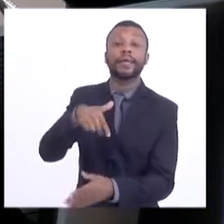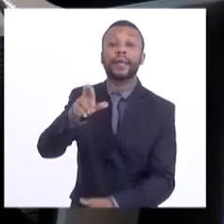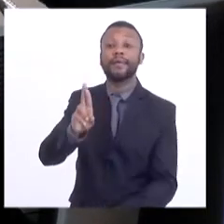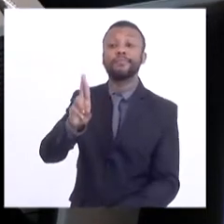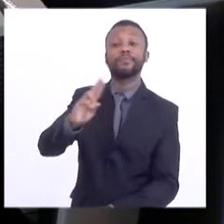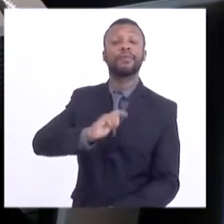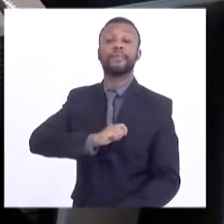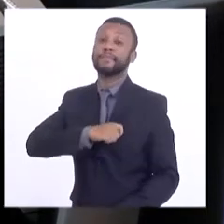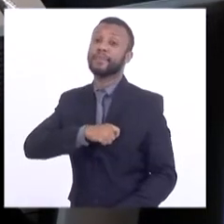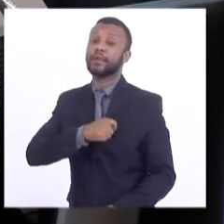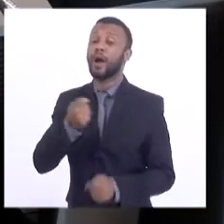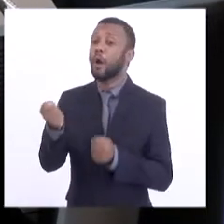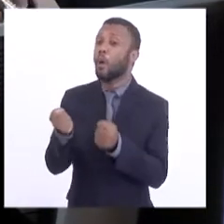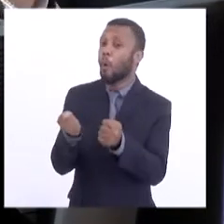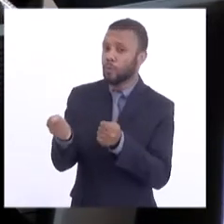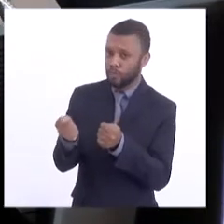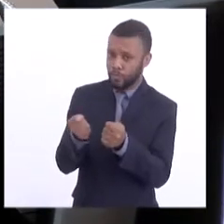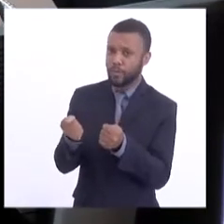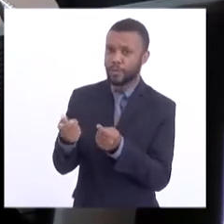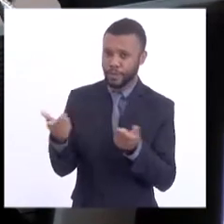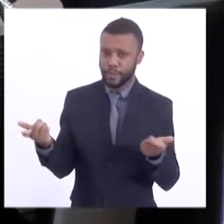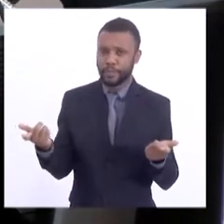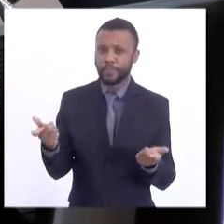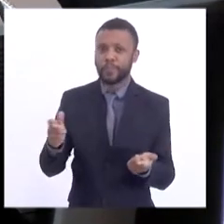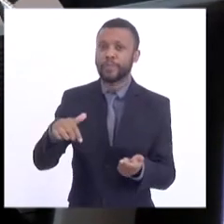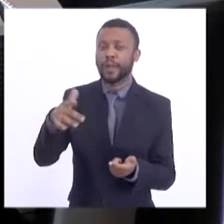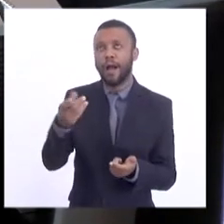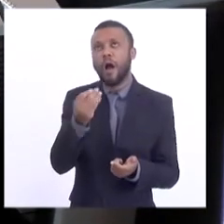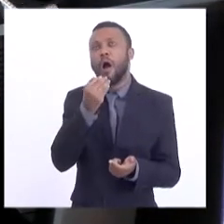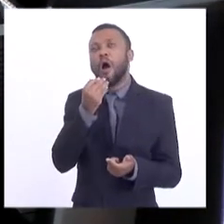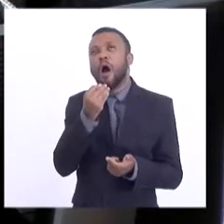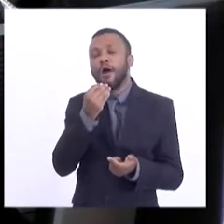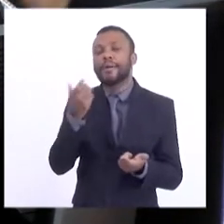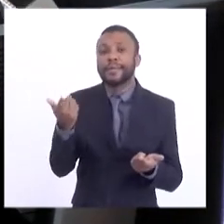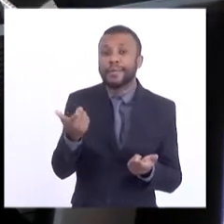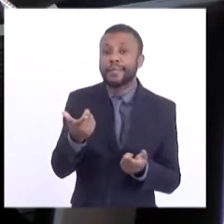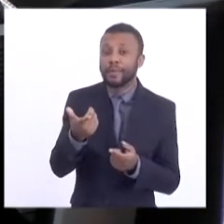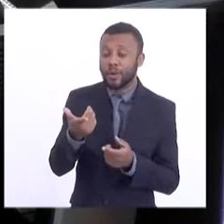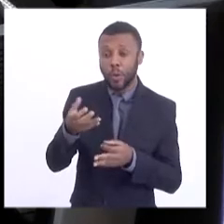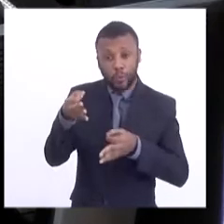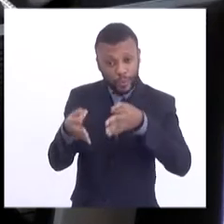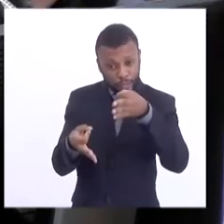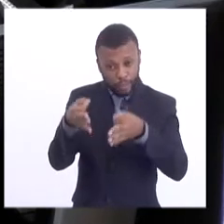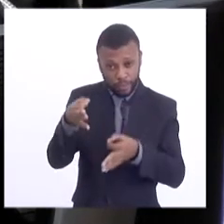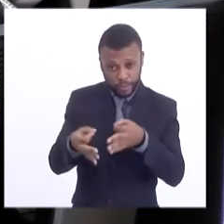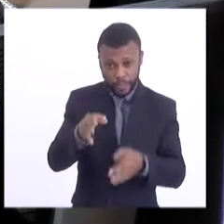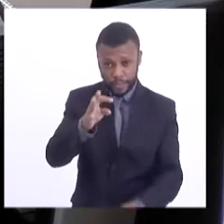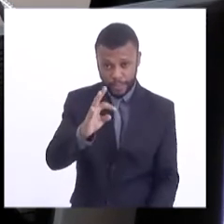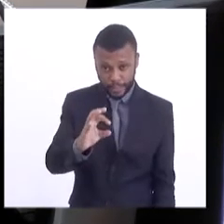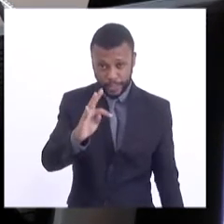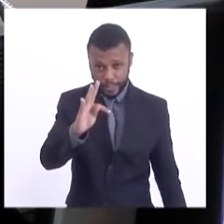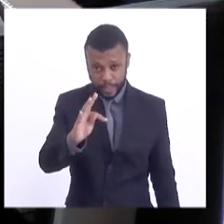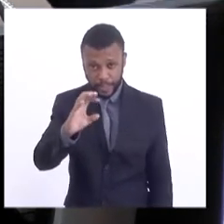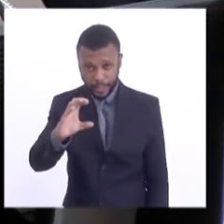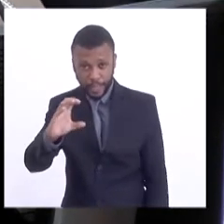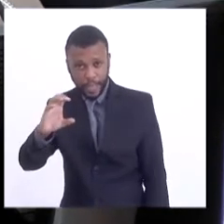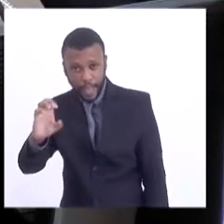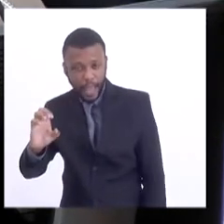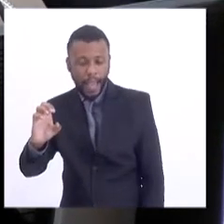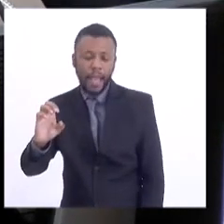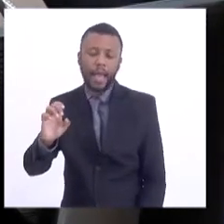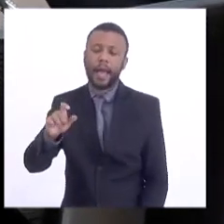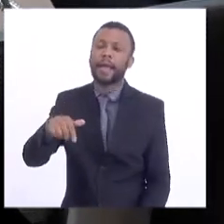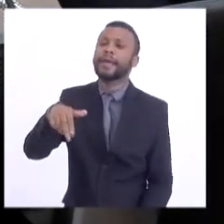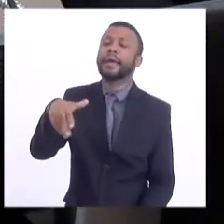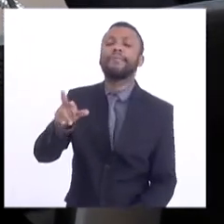porque passou por Municipal controle externo do Tribunal de Contas sempre haverá quem controlar e que não